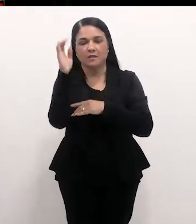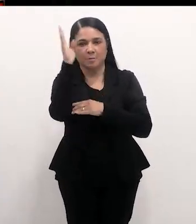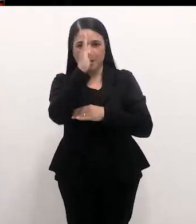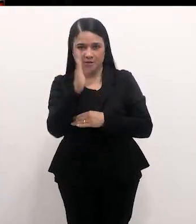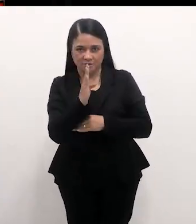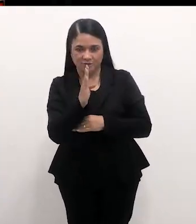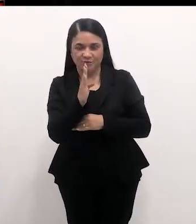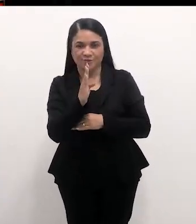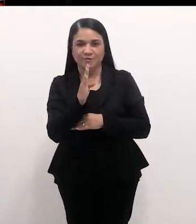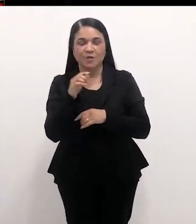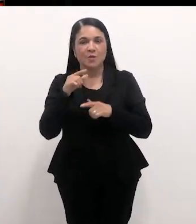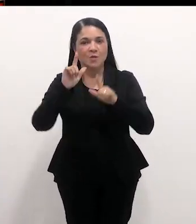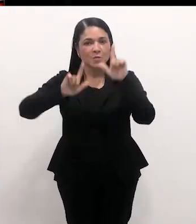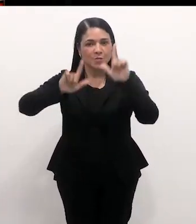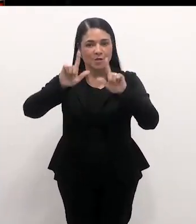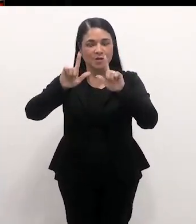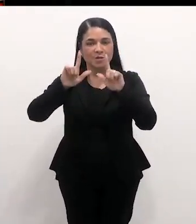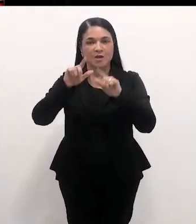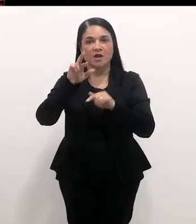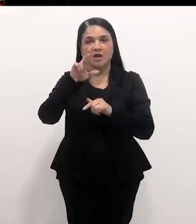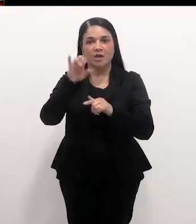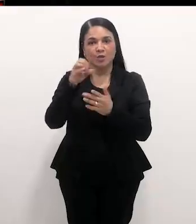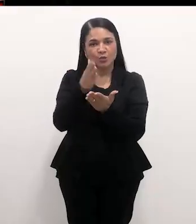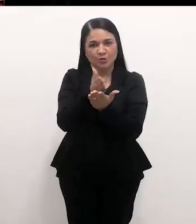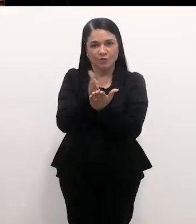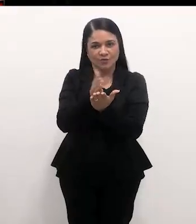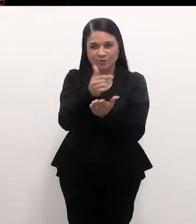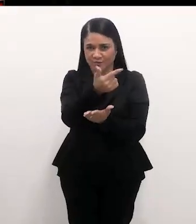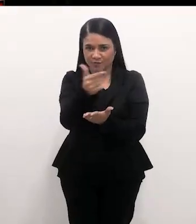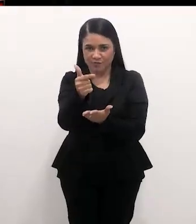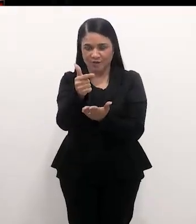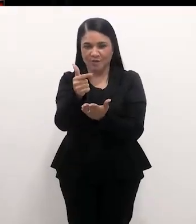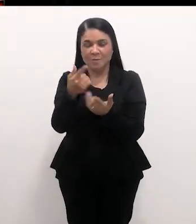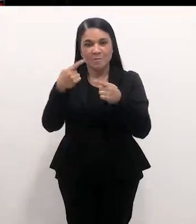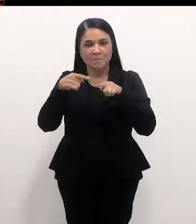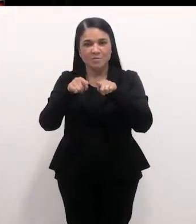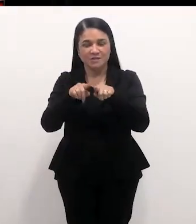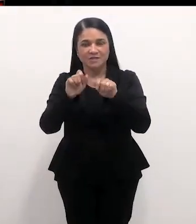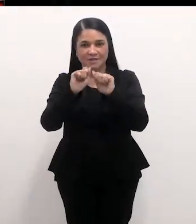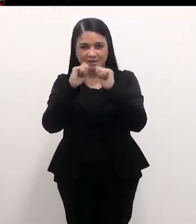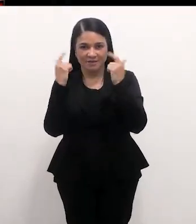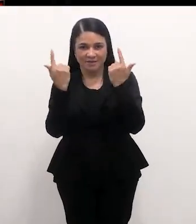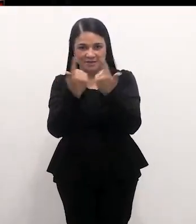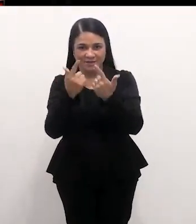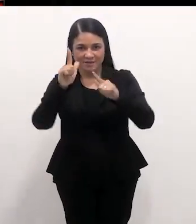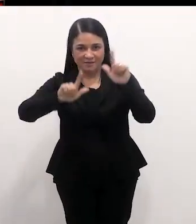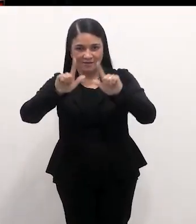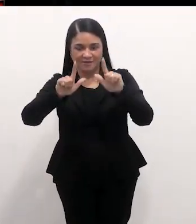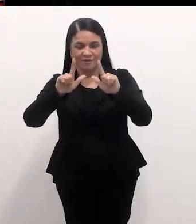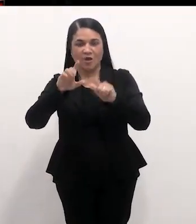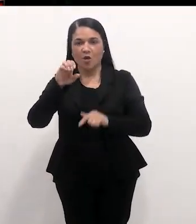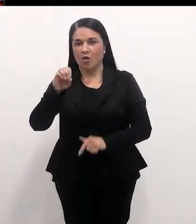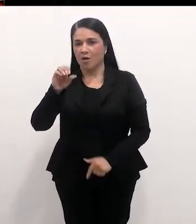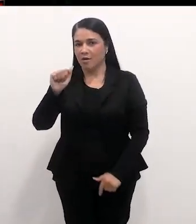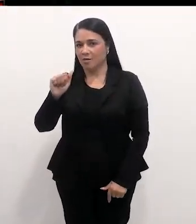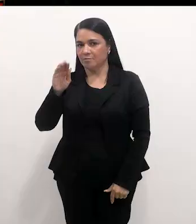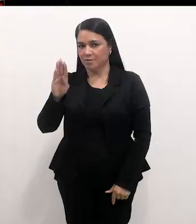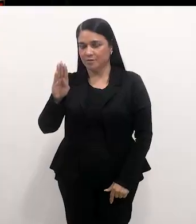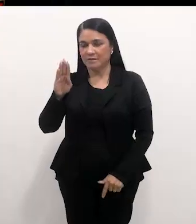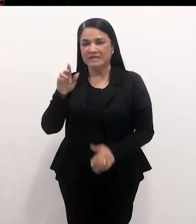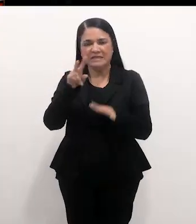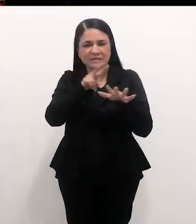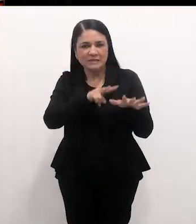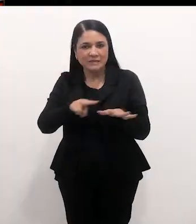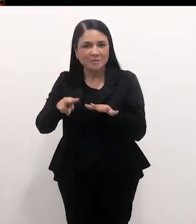que é o programa Rio Sem Fronteiras, uma parceria da TV Alerj com a Ordem dos Advogados do Brasil e toda